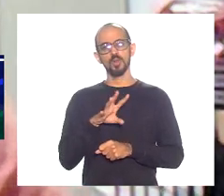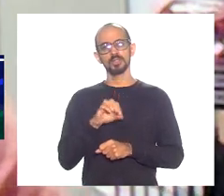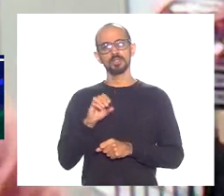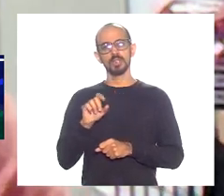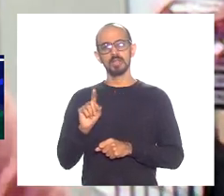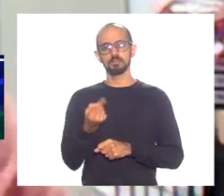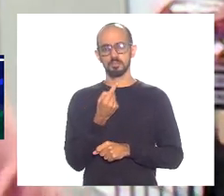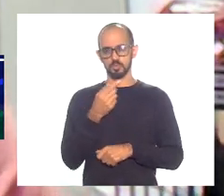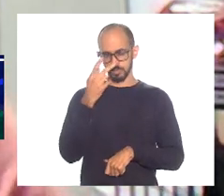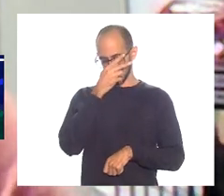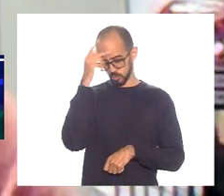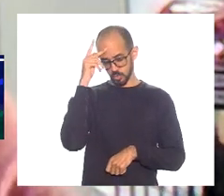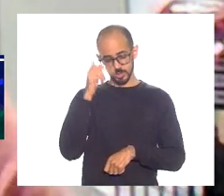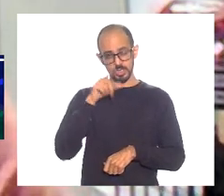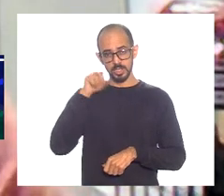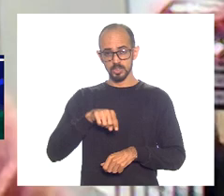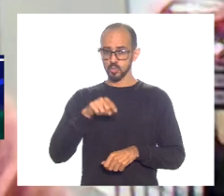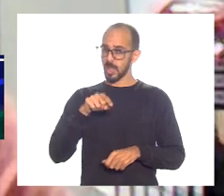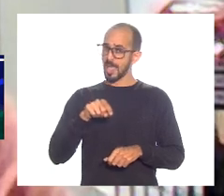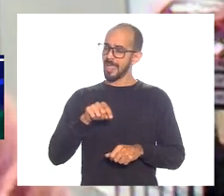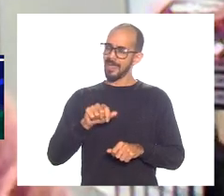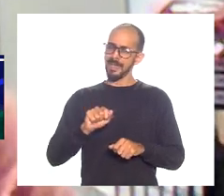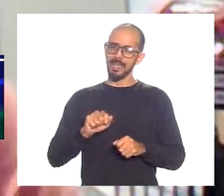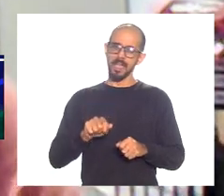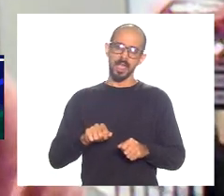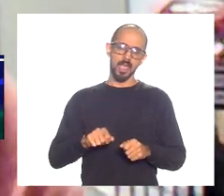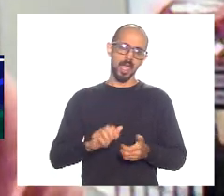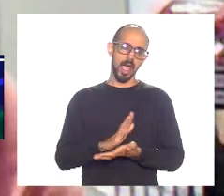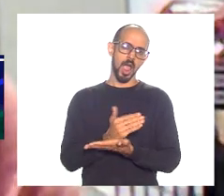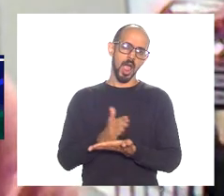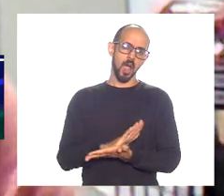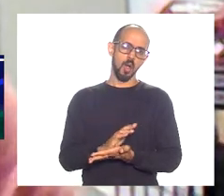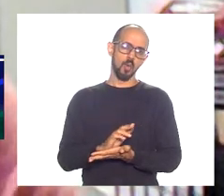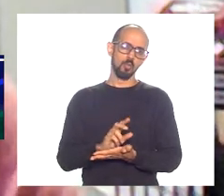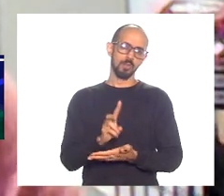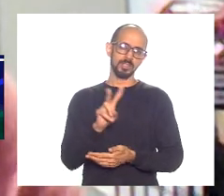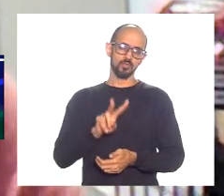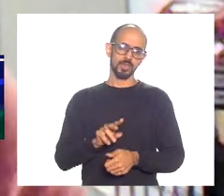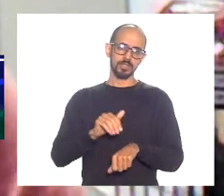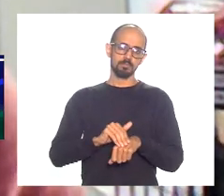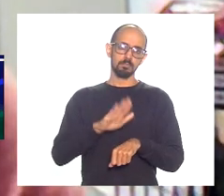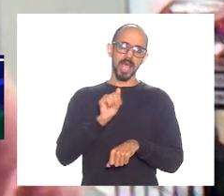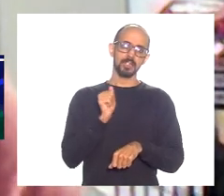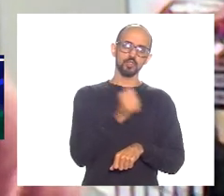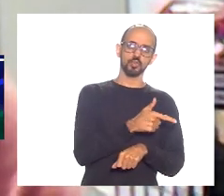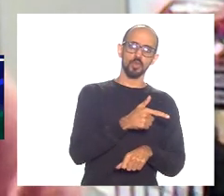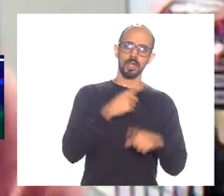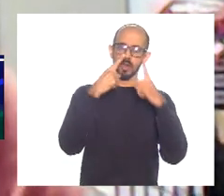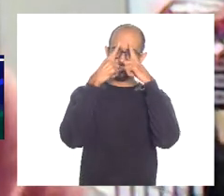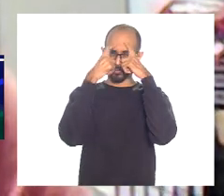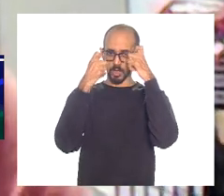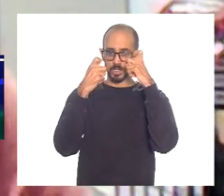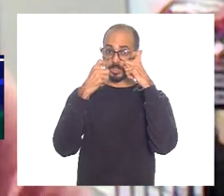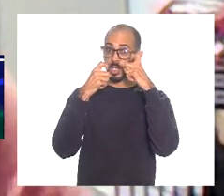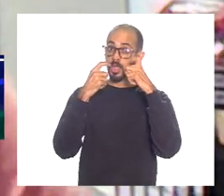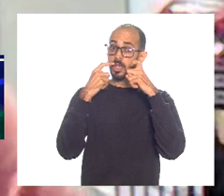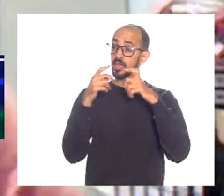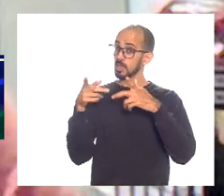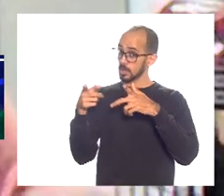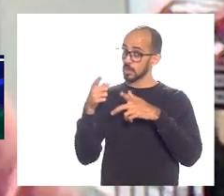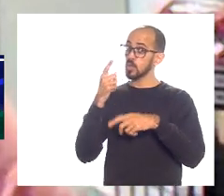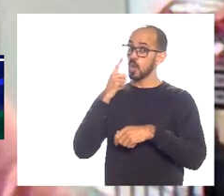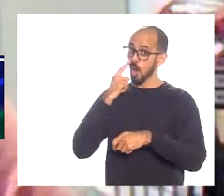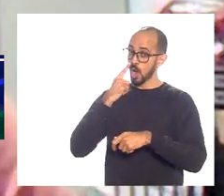Isso é algo, algumas vezes, acima do que a violência nos levou. E olha que a violência no nosso país